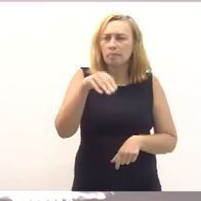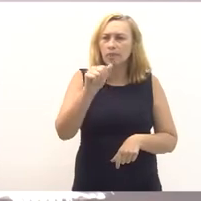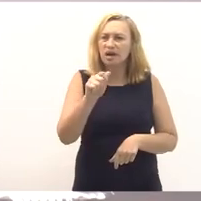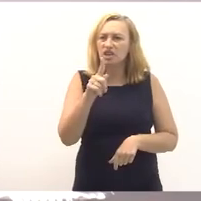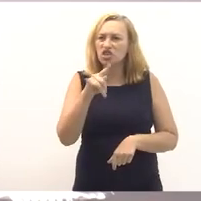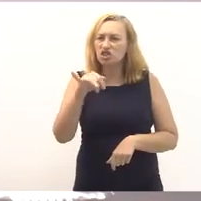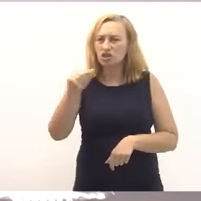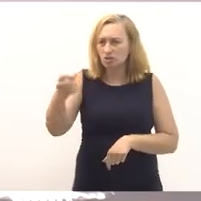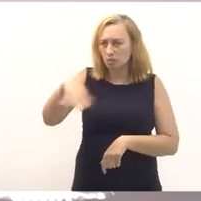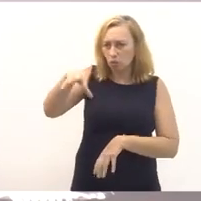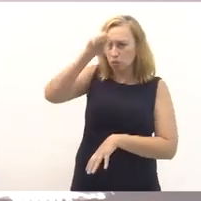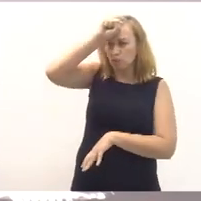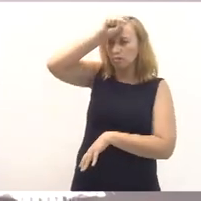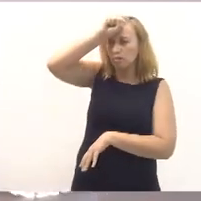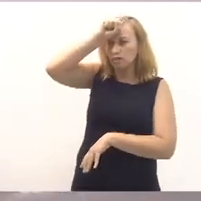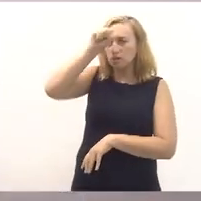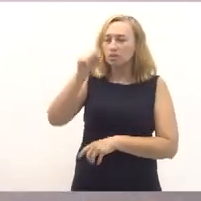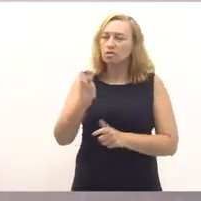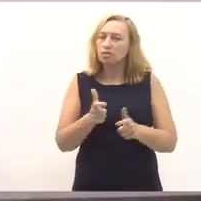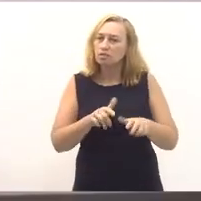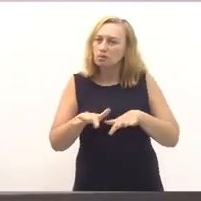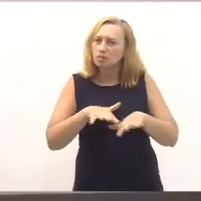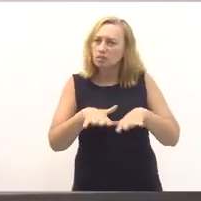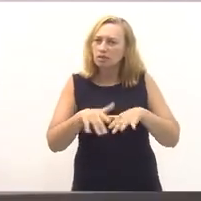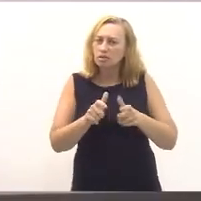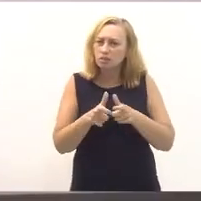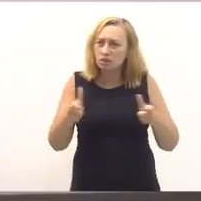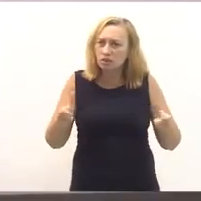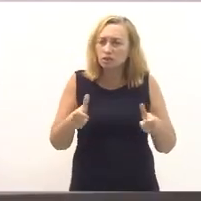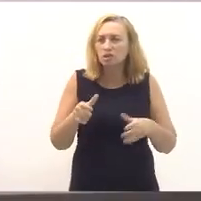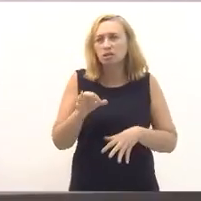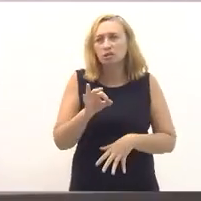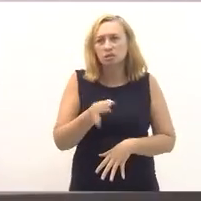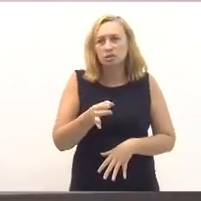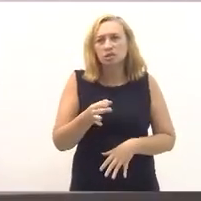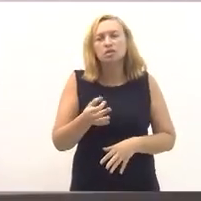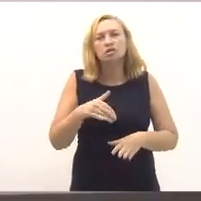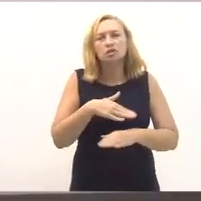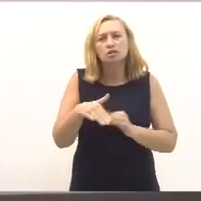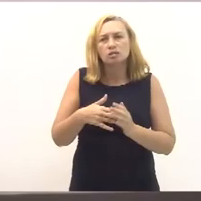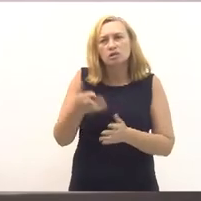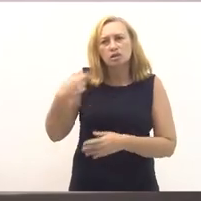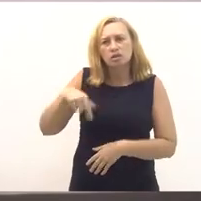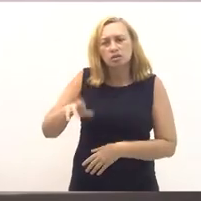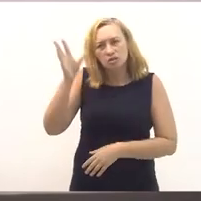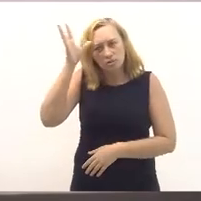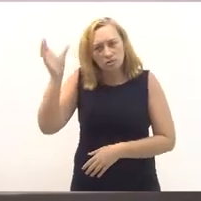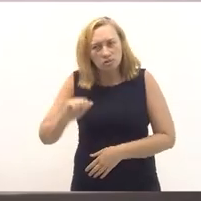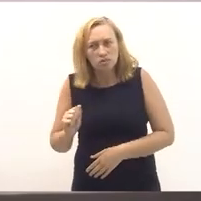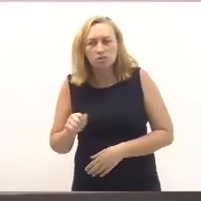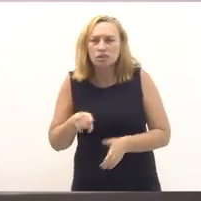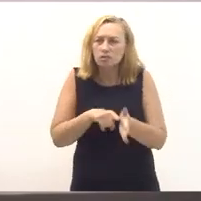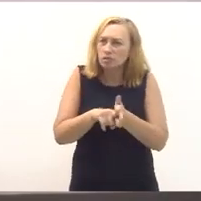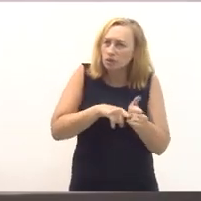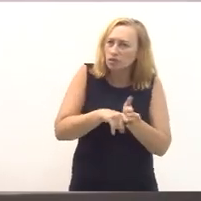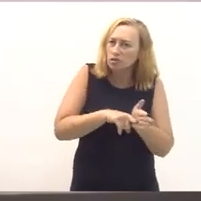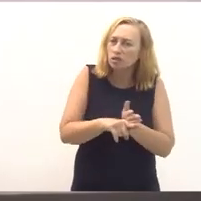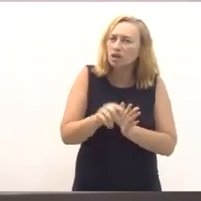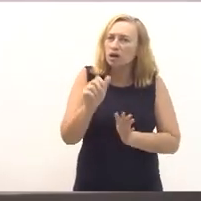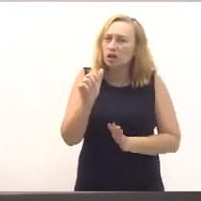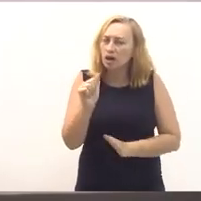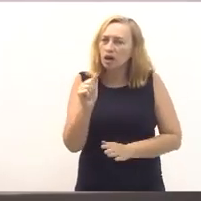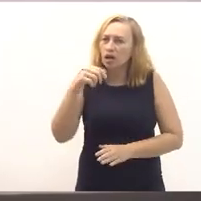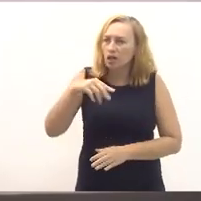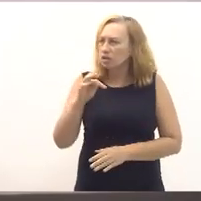muito bem houve uma grande movimentação Claro das religiões afro de pesquisadores antropólogos